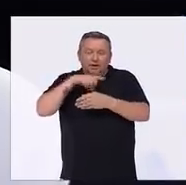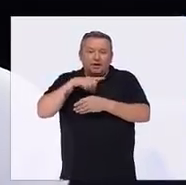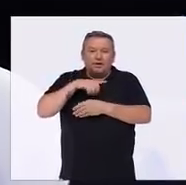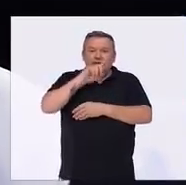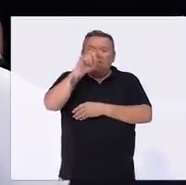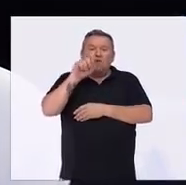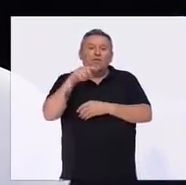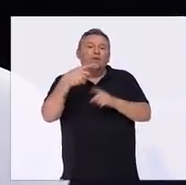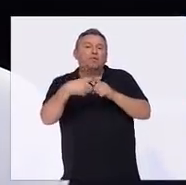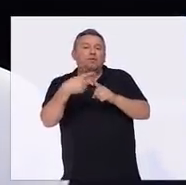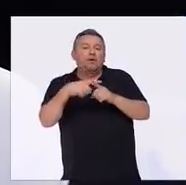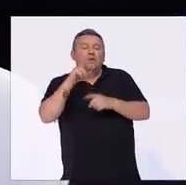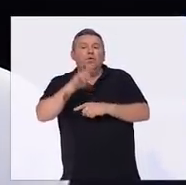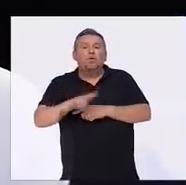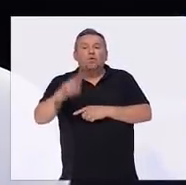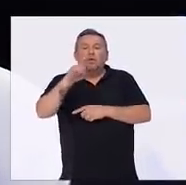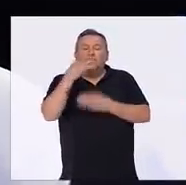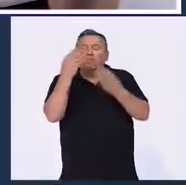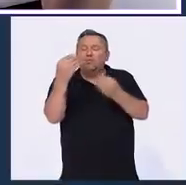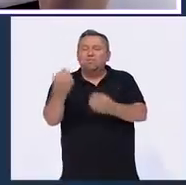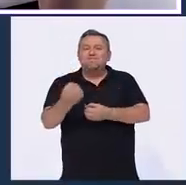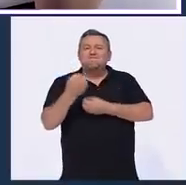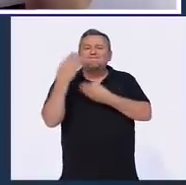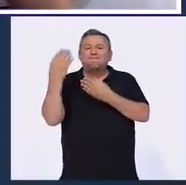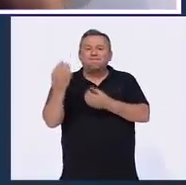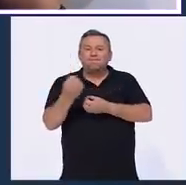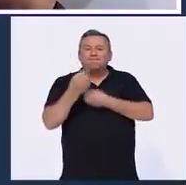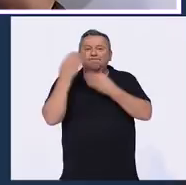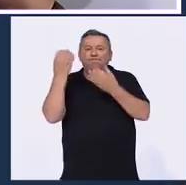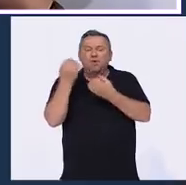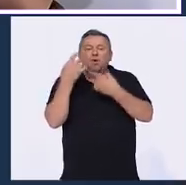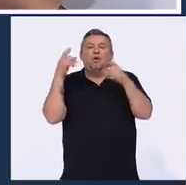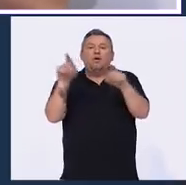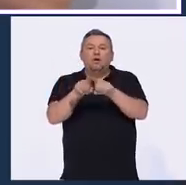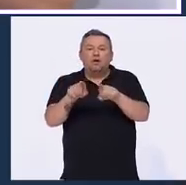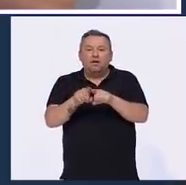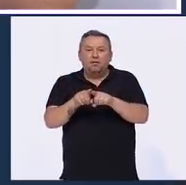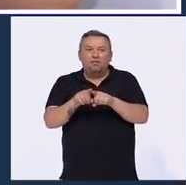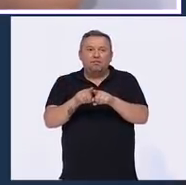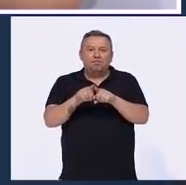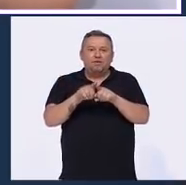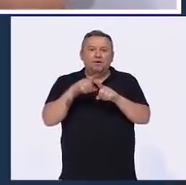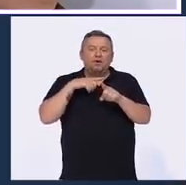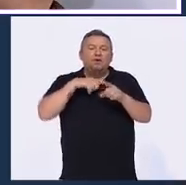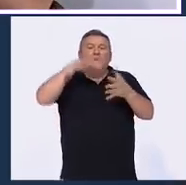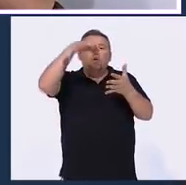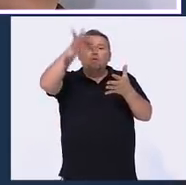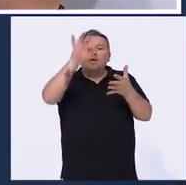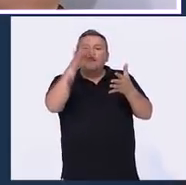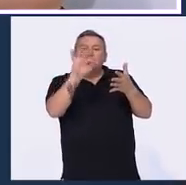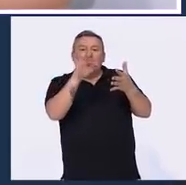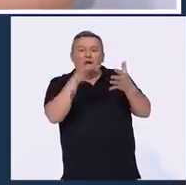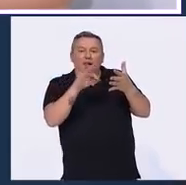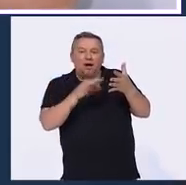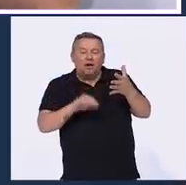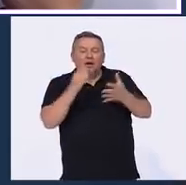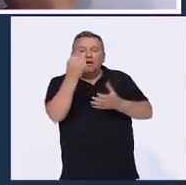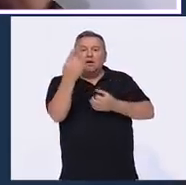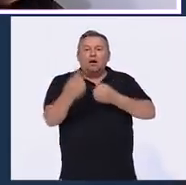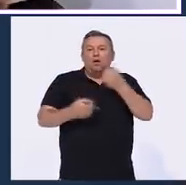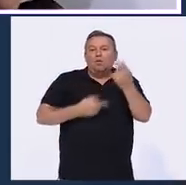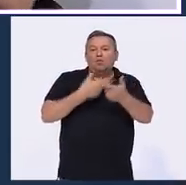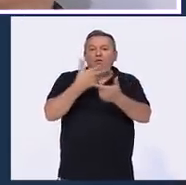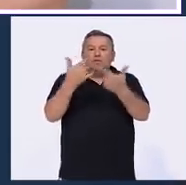porque usaram muitos dados ou alguns... pensaram alguns detalhes e algumas coisas